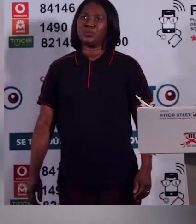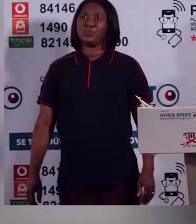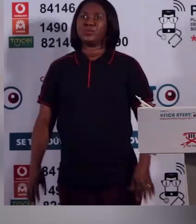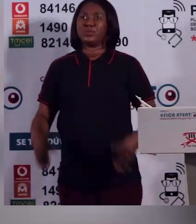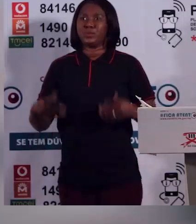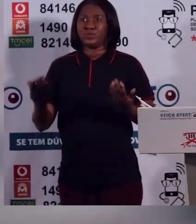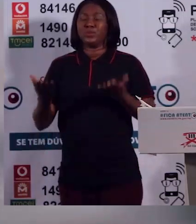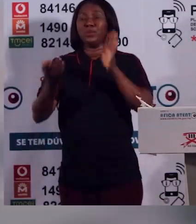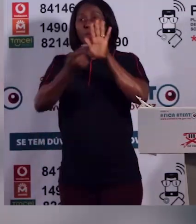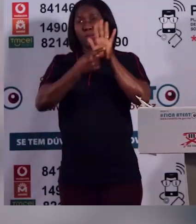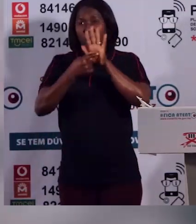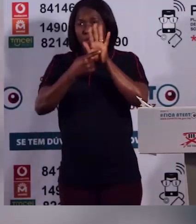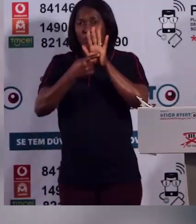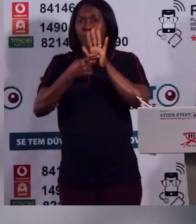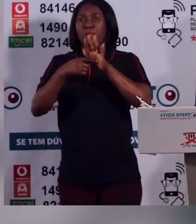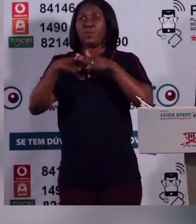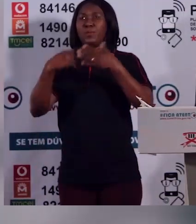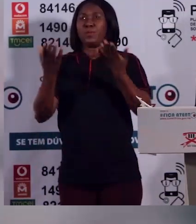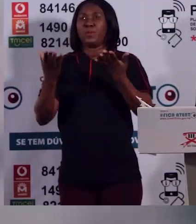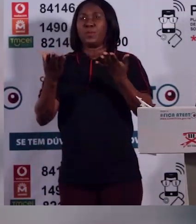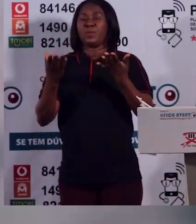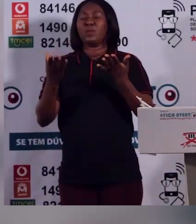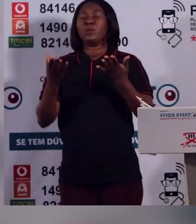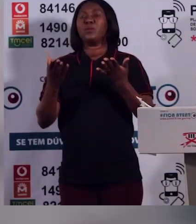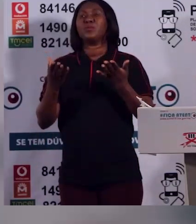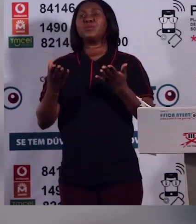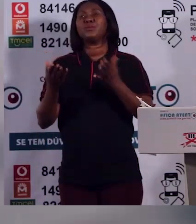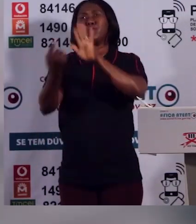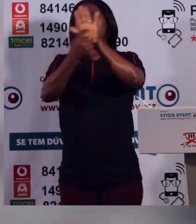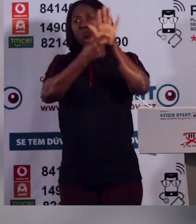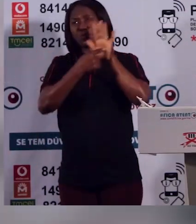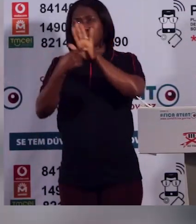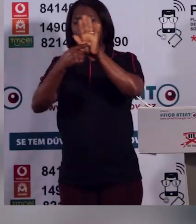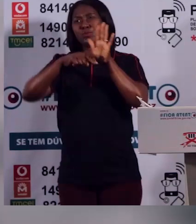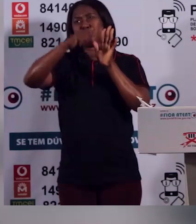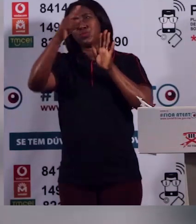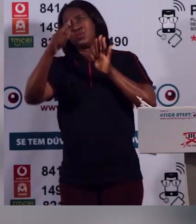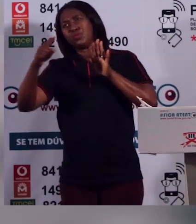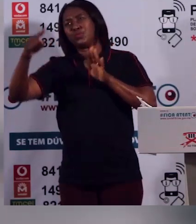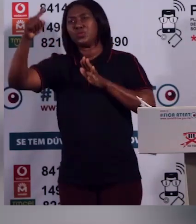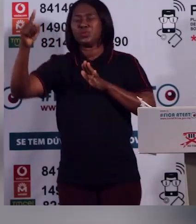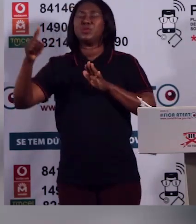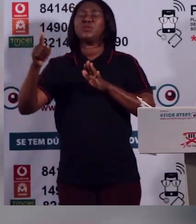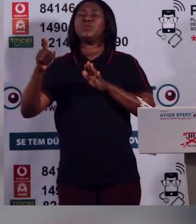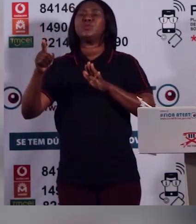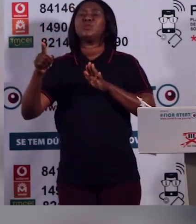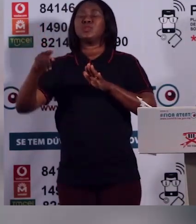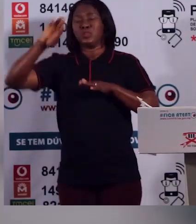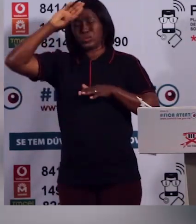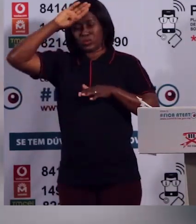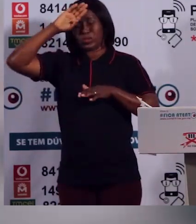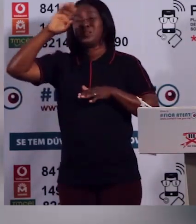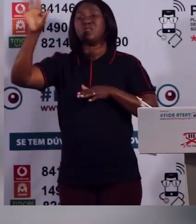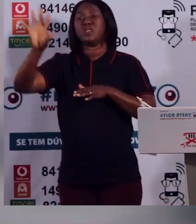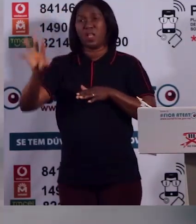Aqui, neste diapositivo, nós mostramos as curvas epidemiológicas dos países da nossa região